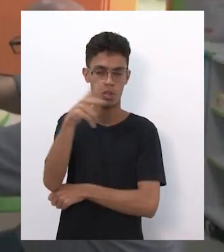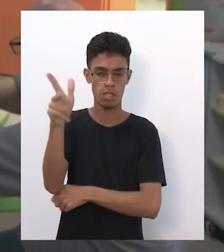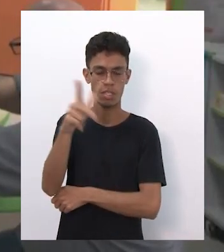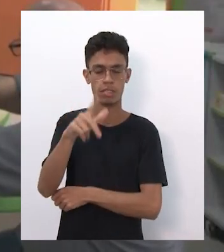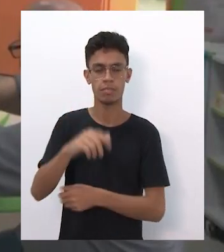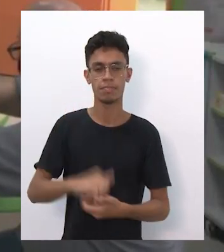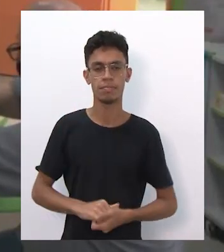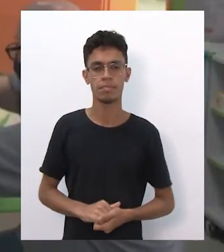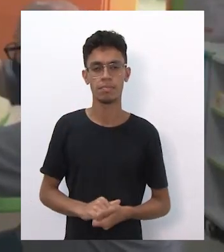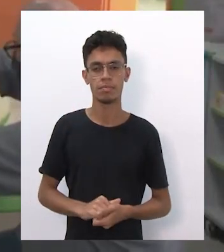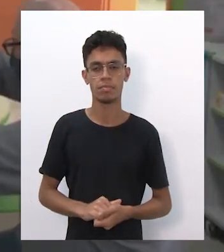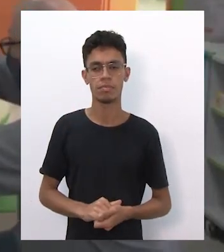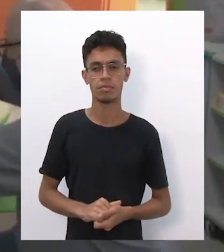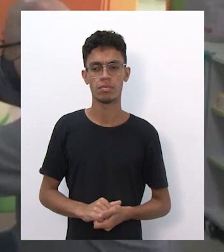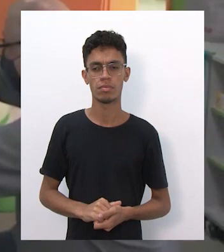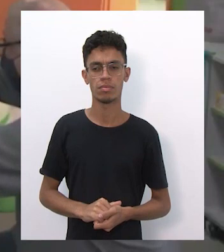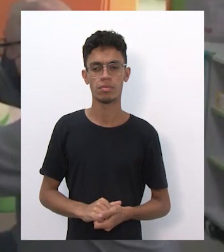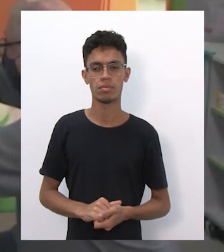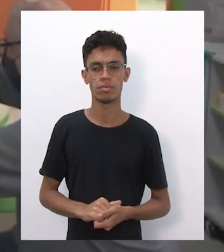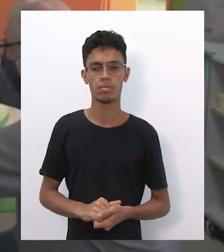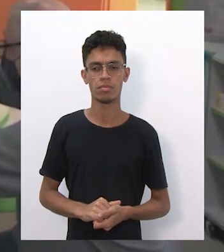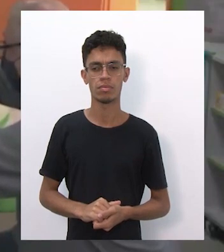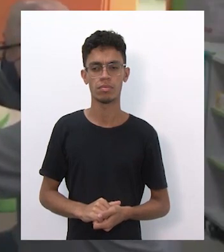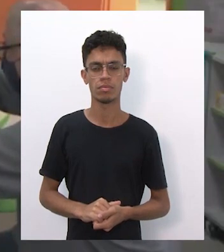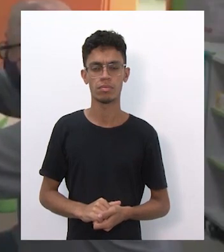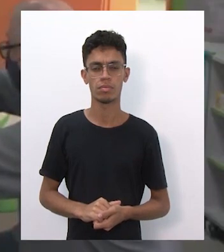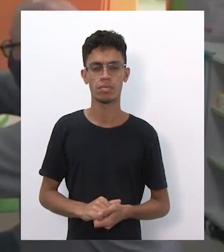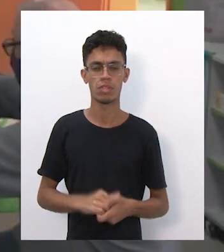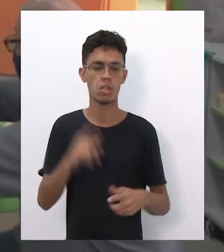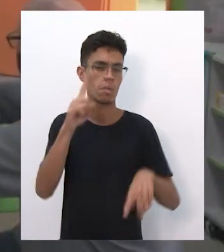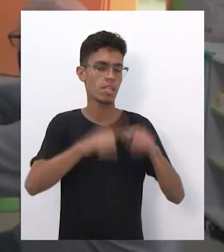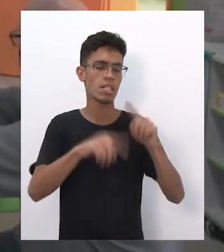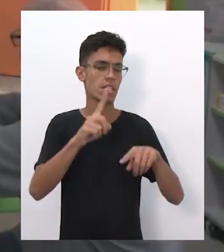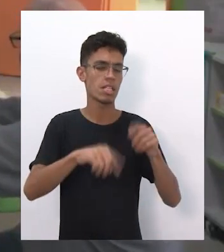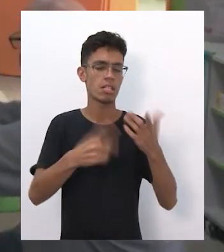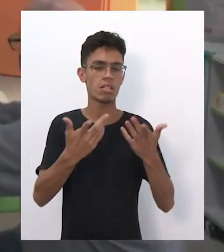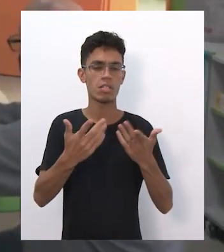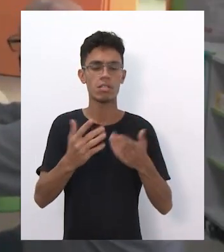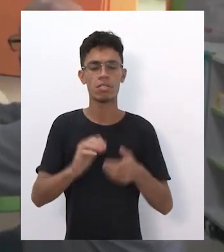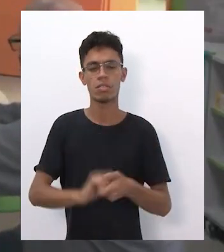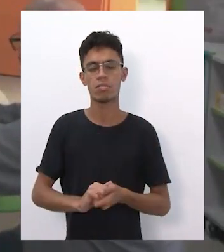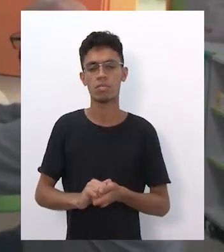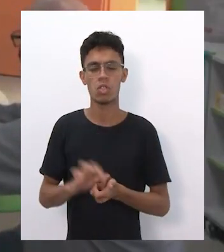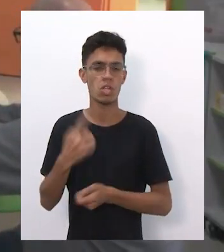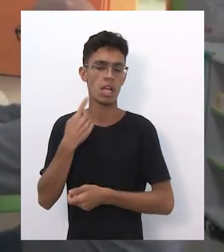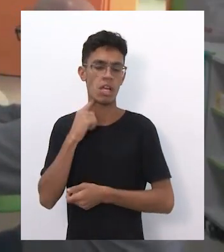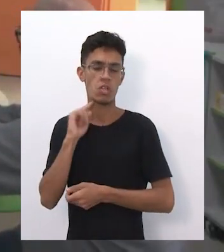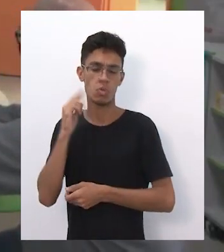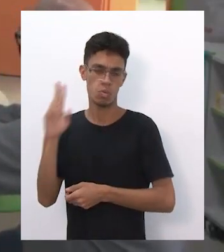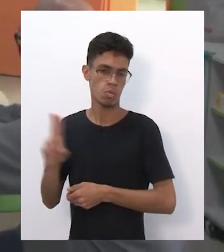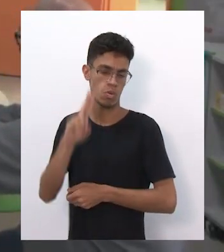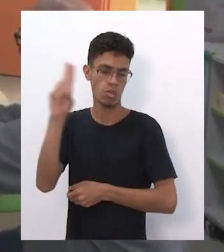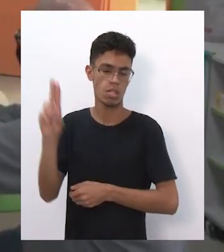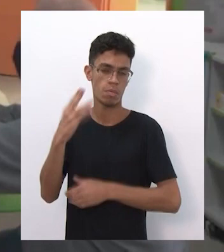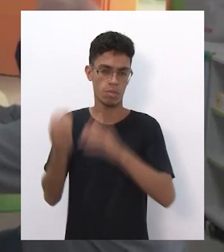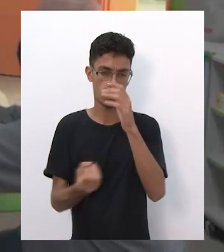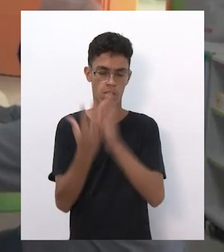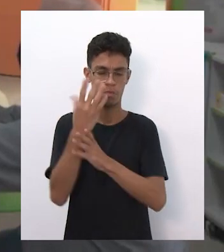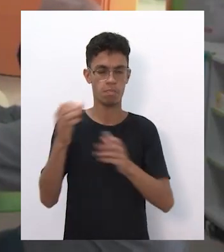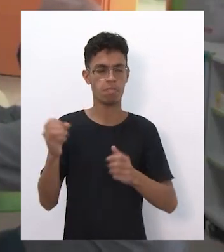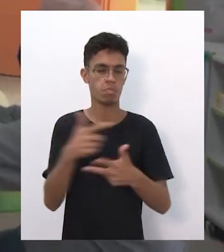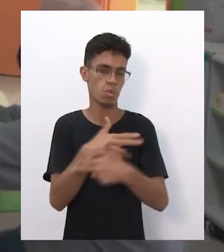cooler, né? Garrafinha, então, um material reciclável, material de construção. Então, tudo isso daí dá